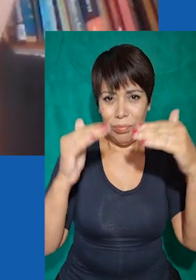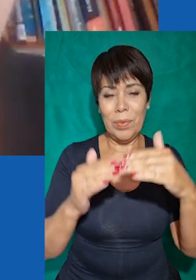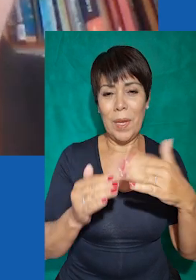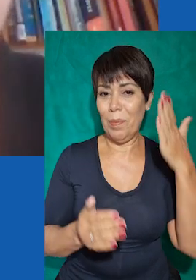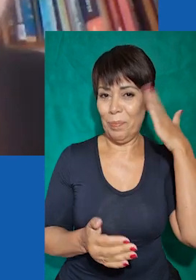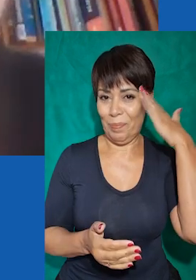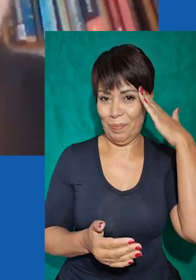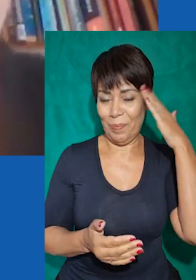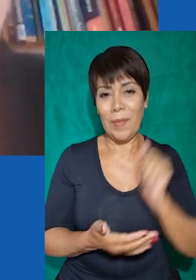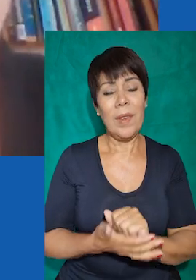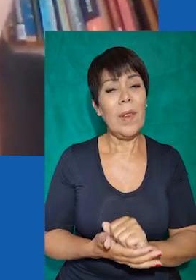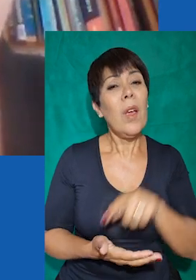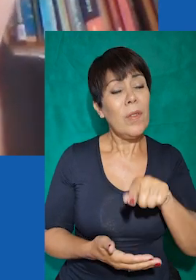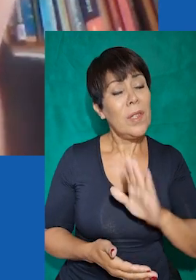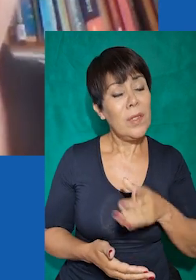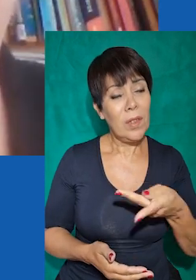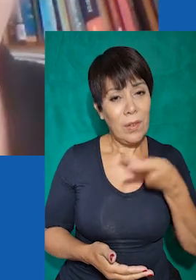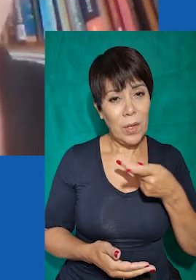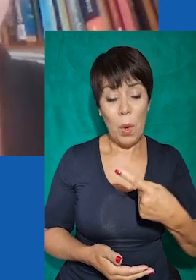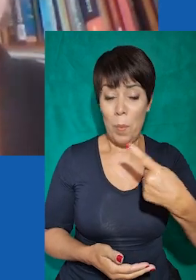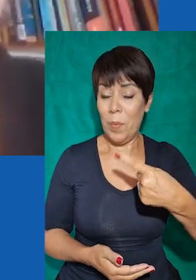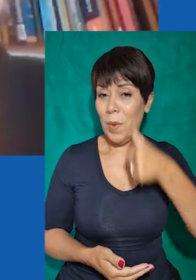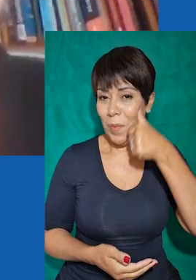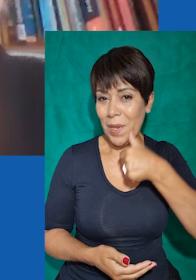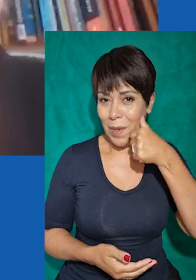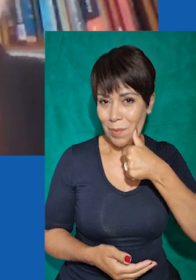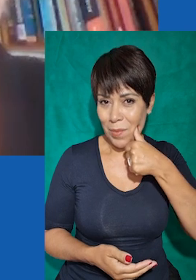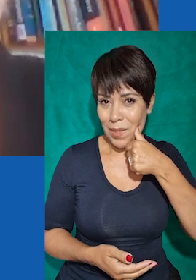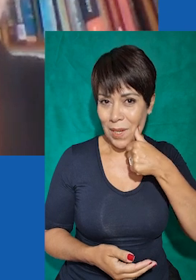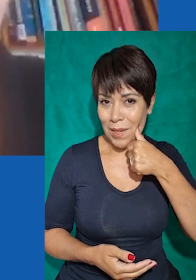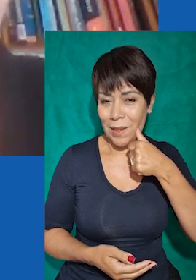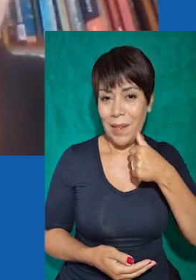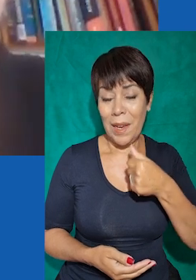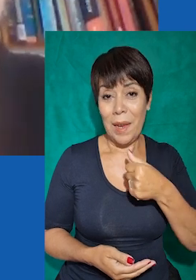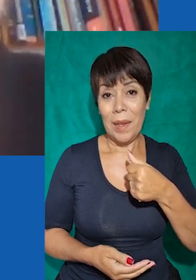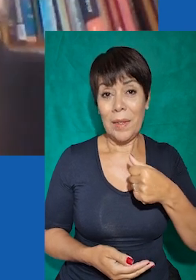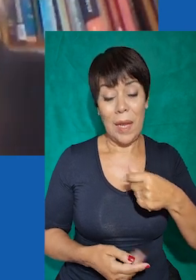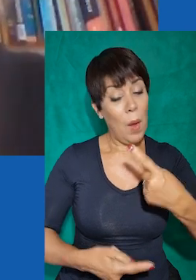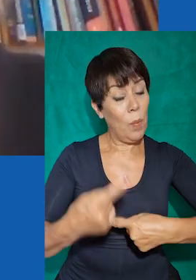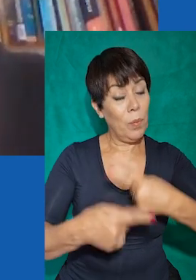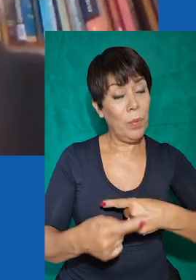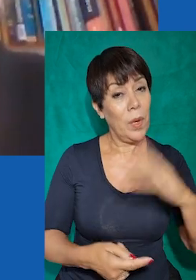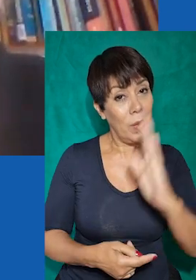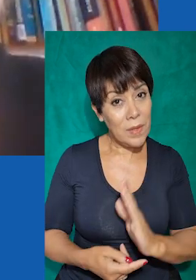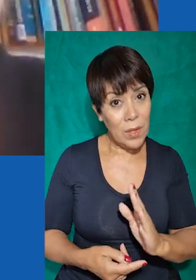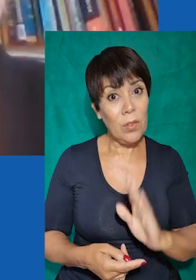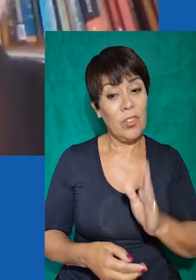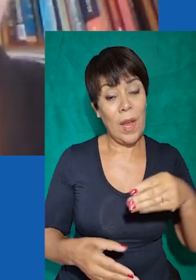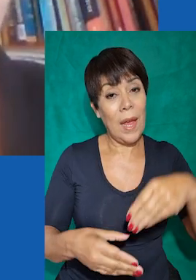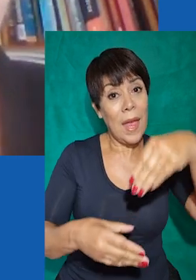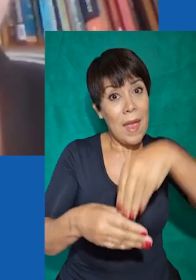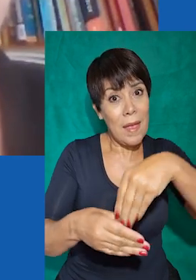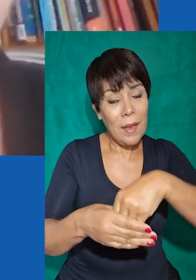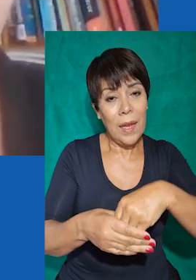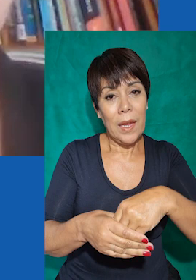Bom, Joênia, você já disse, primeira mulher parlamentar indígena no Brasil, e mais, ela foi eleita por Roraima, que é